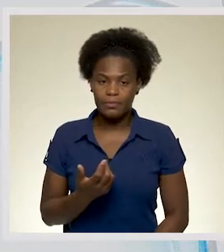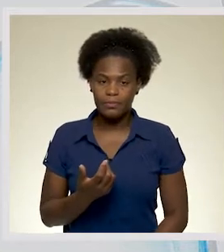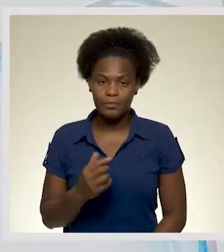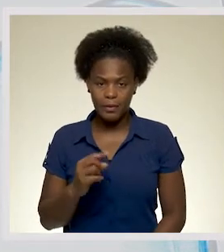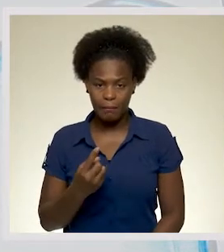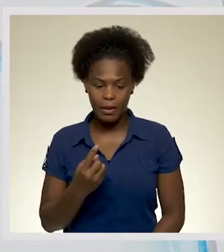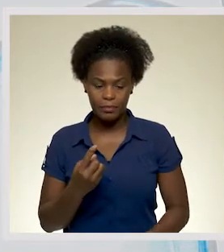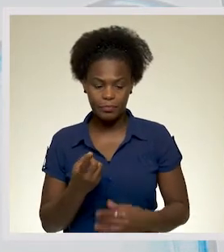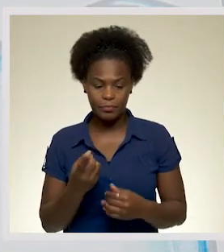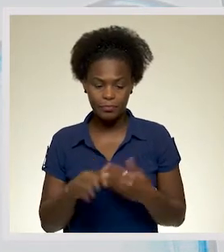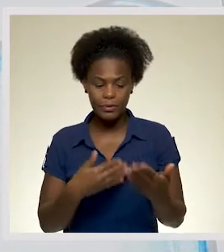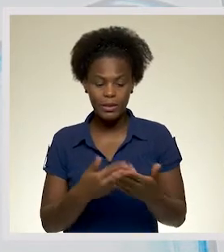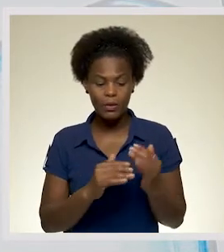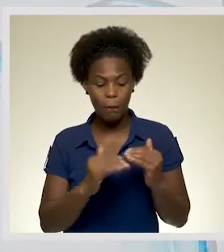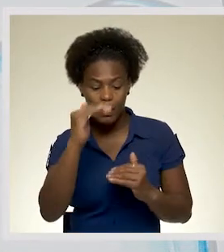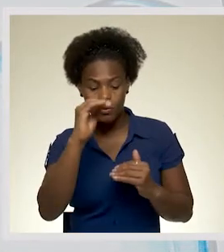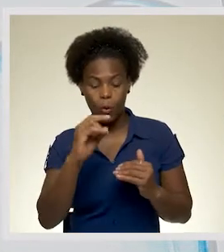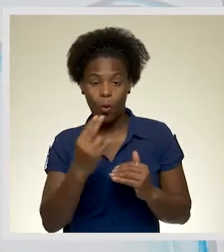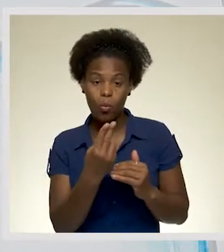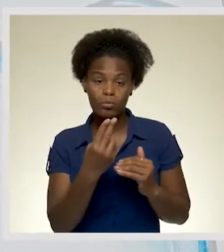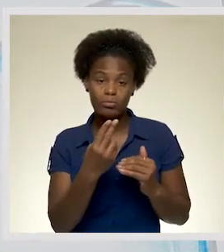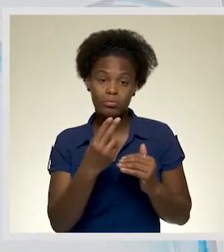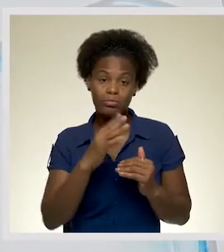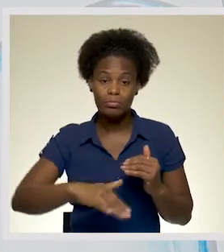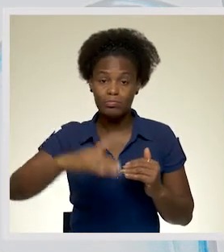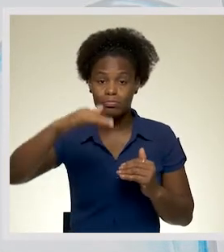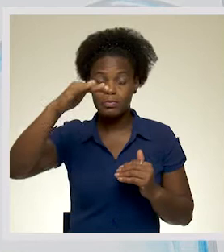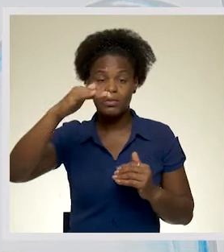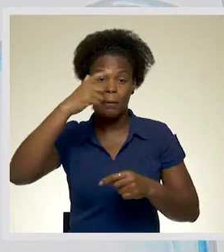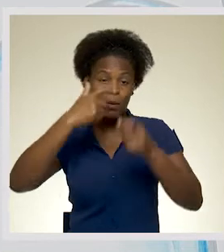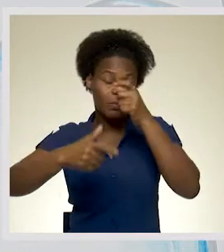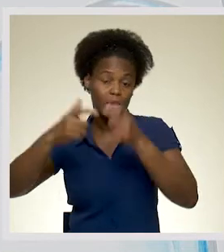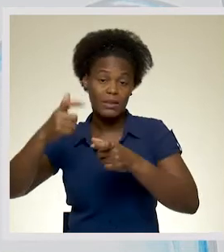o aumento ou crescimento populacional. E